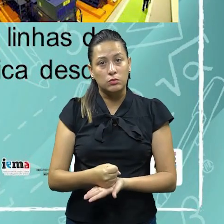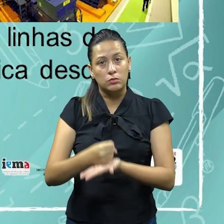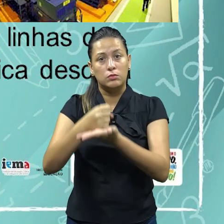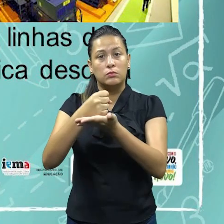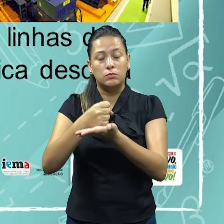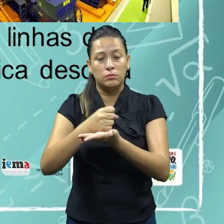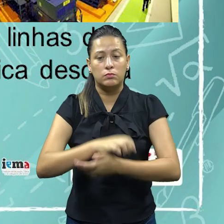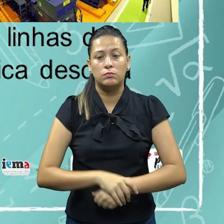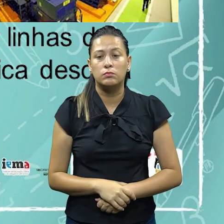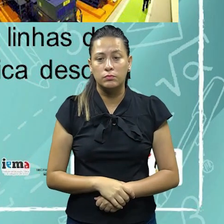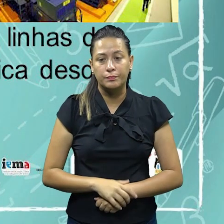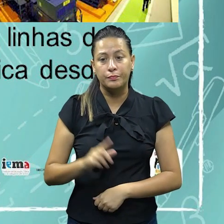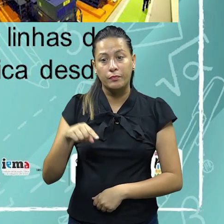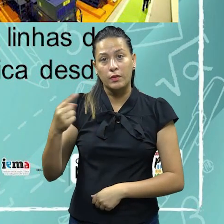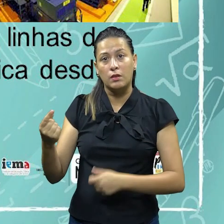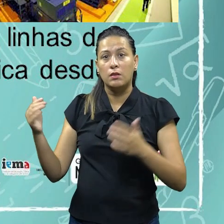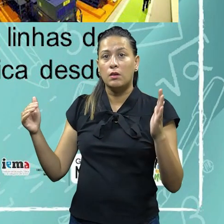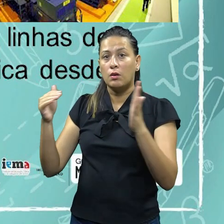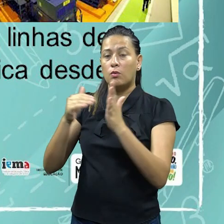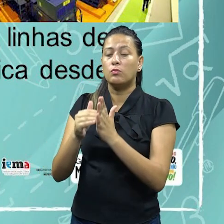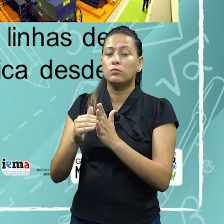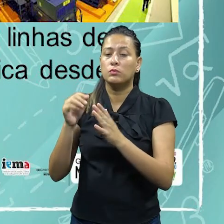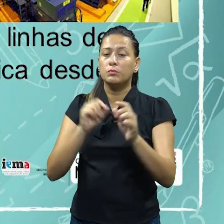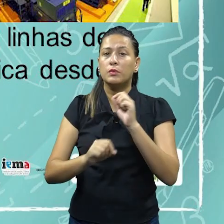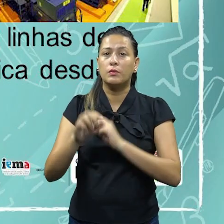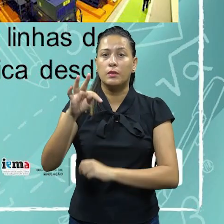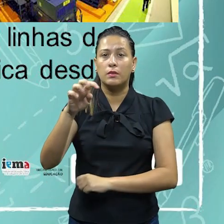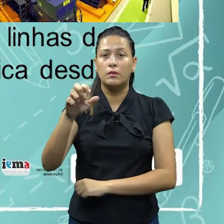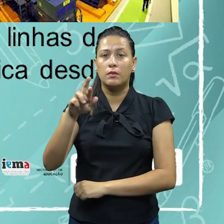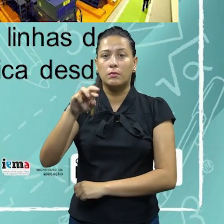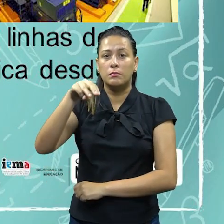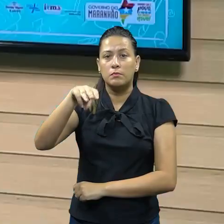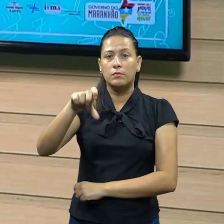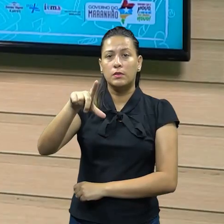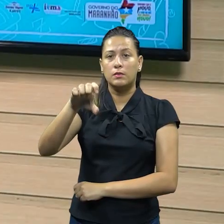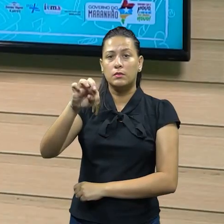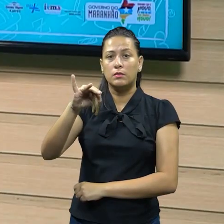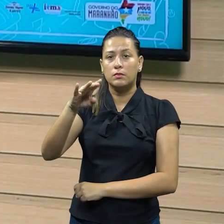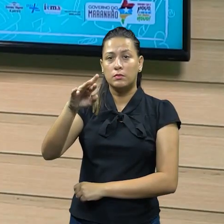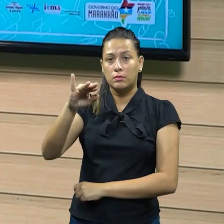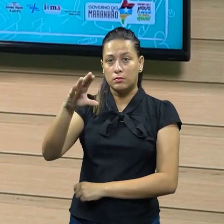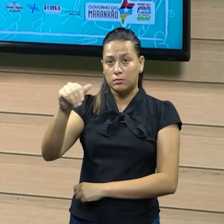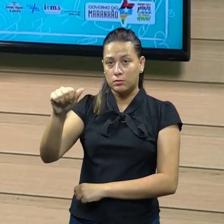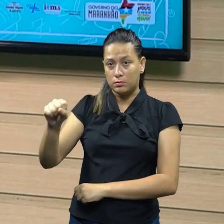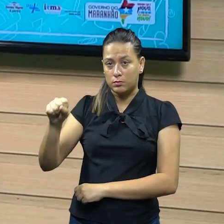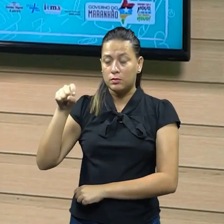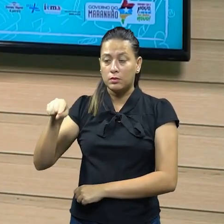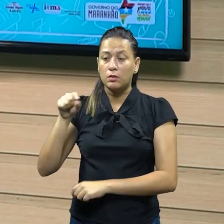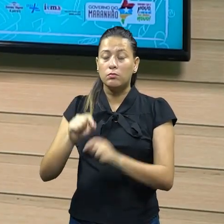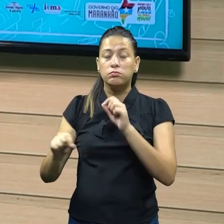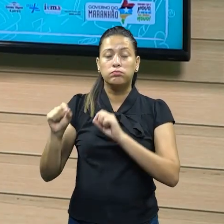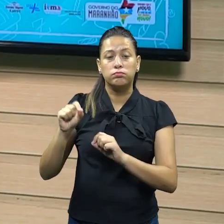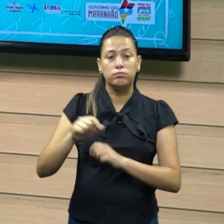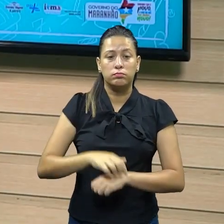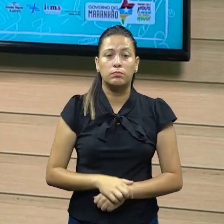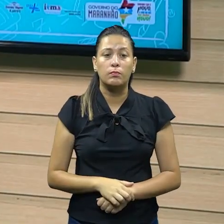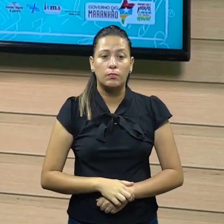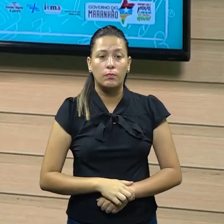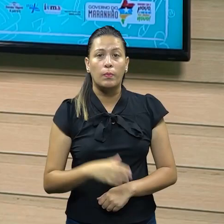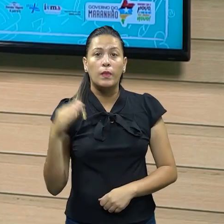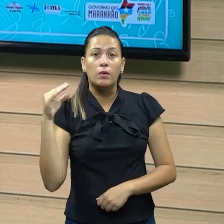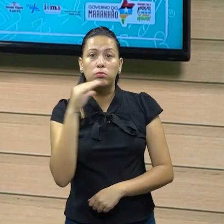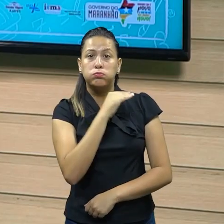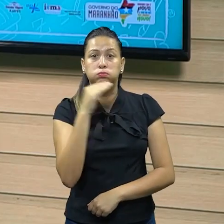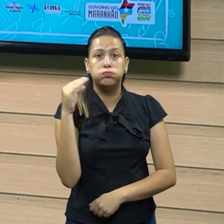A última imagem nós temos as termoelétricas. Tá? Elas convertem calor,